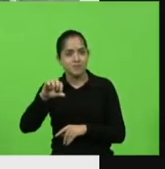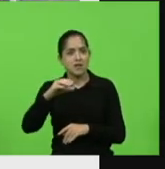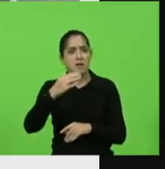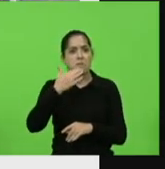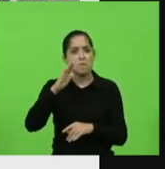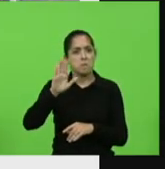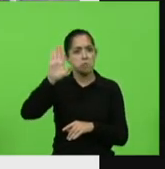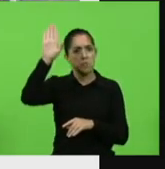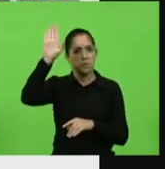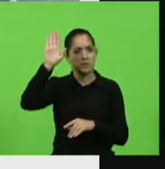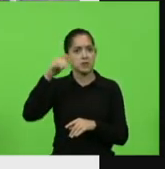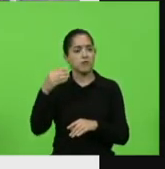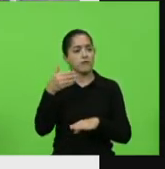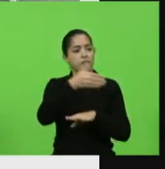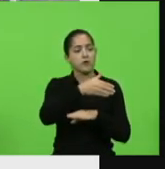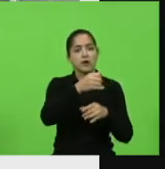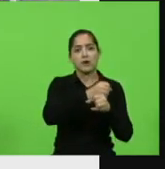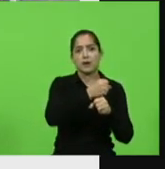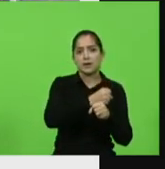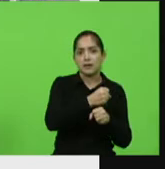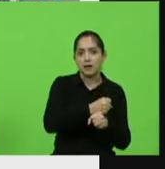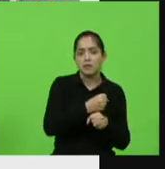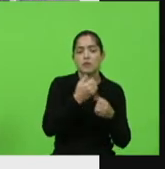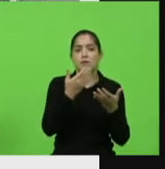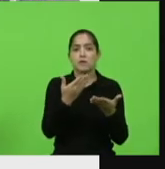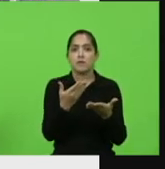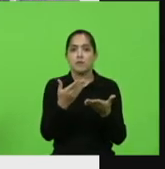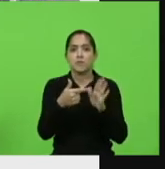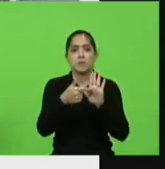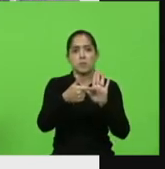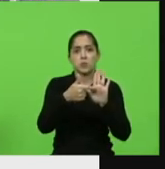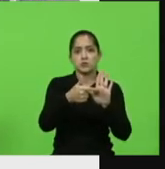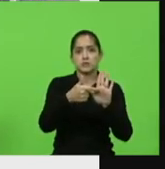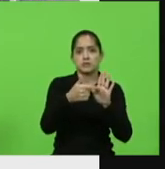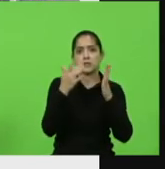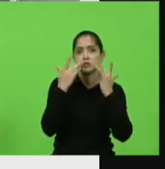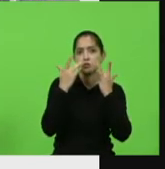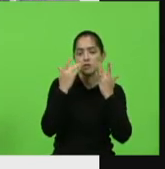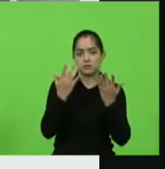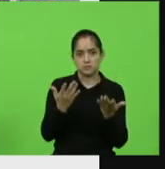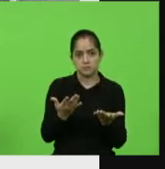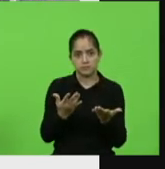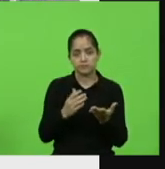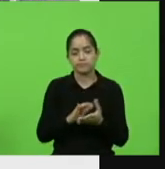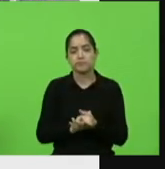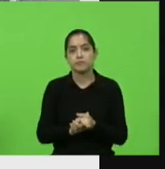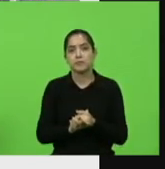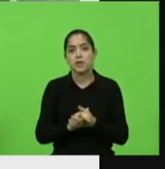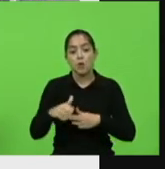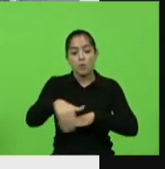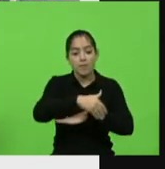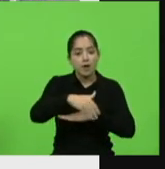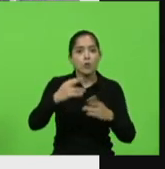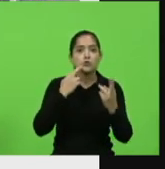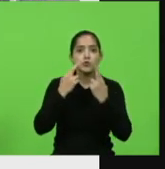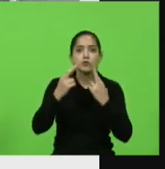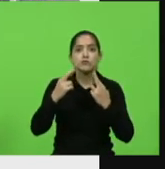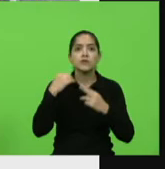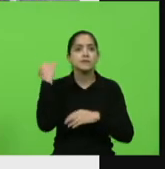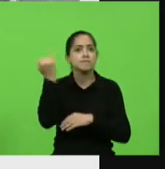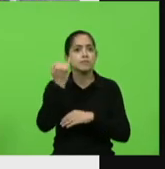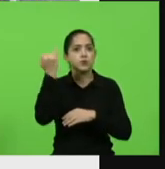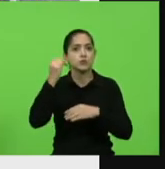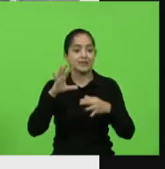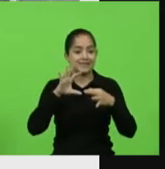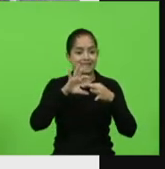obra, ele foi lá, fez um teatro, a chamada famosa Geo Medeiros, uma rodovia importantíssima, ela liga Tubarão ao litoral, então